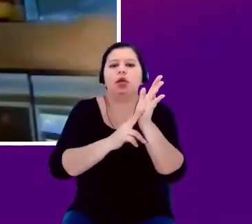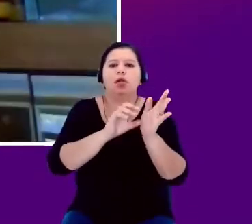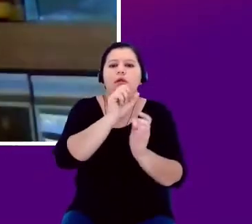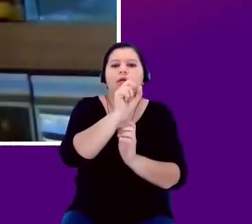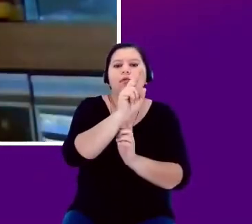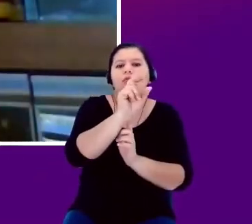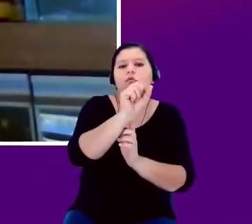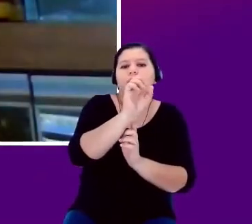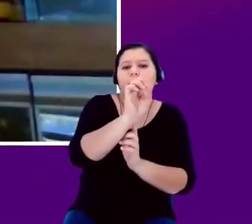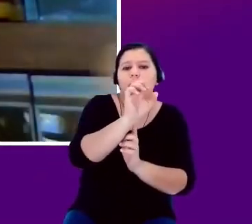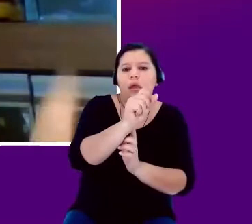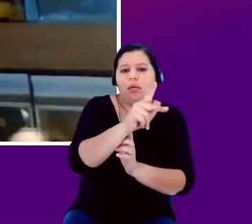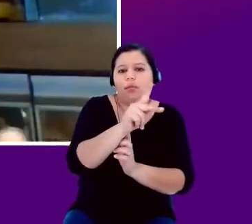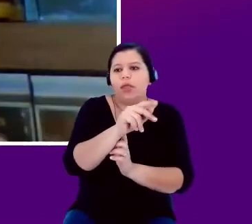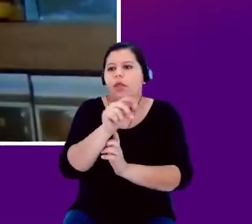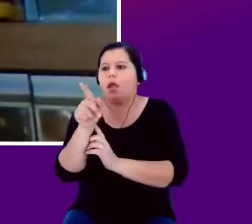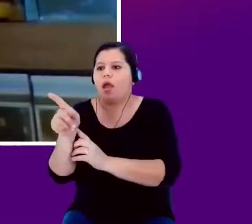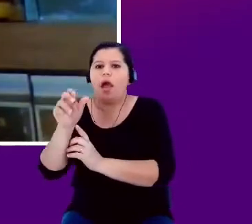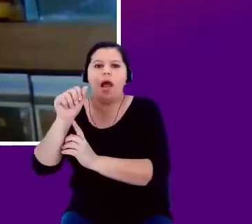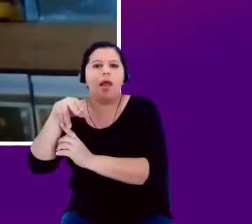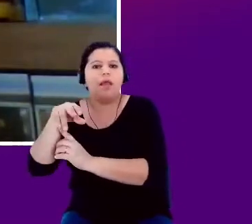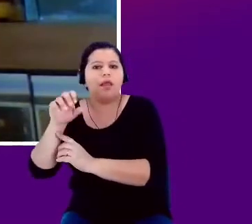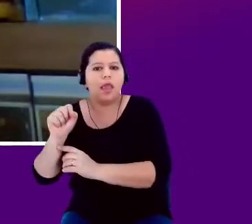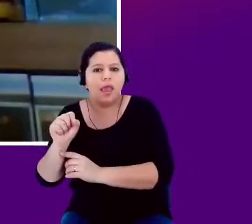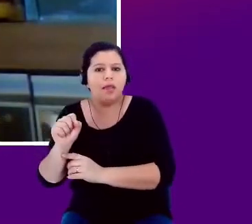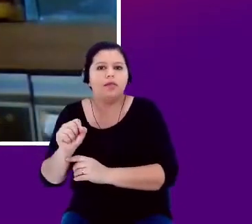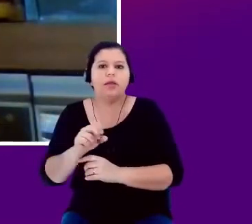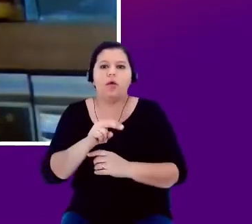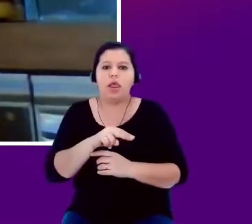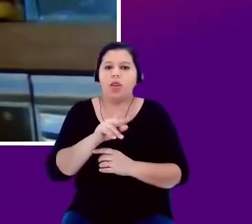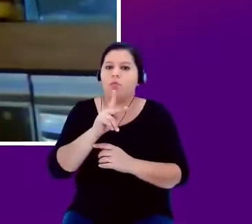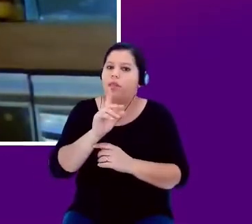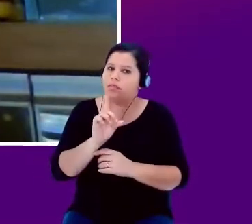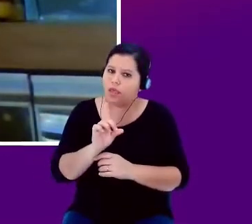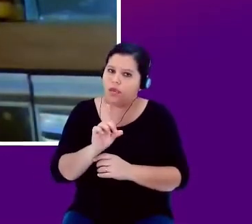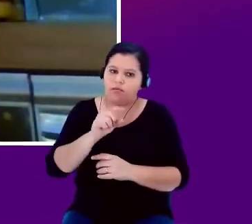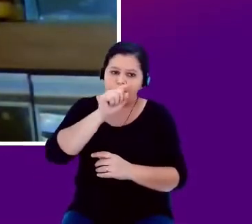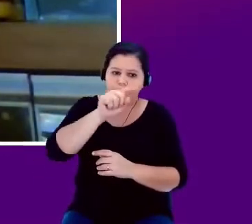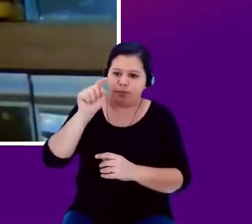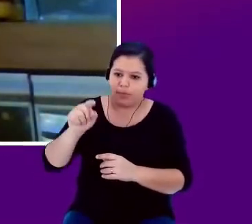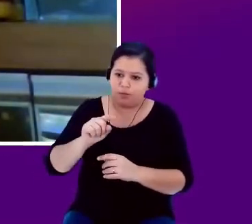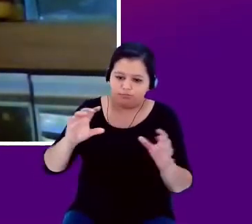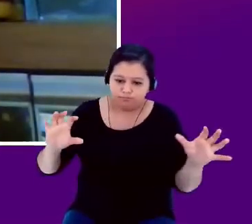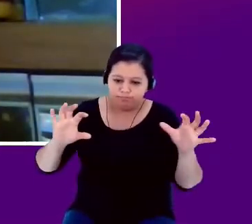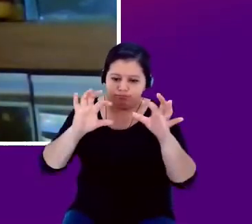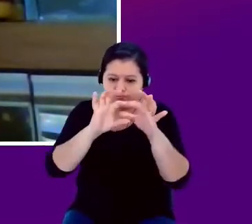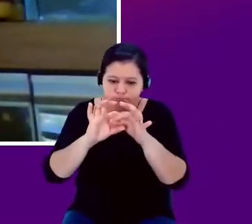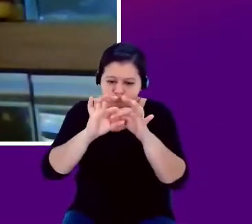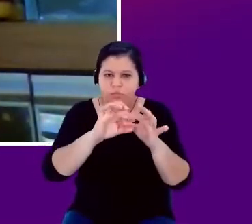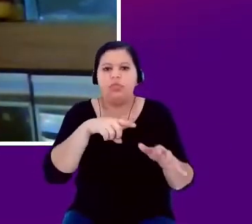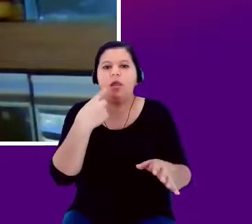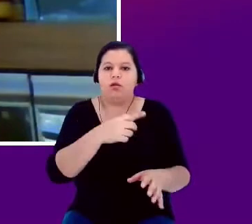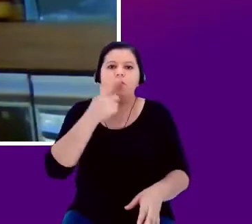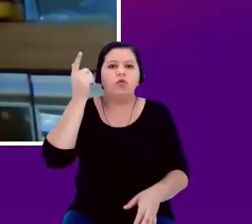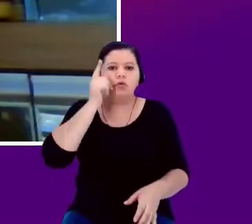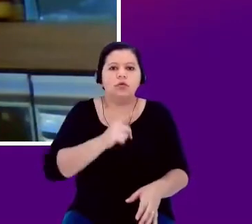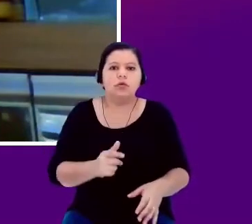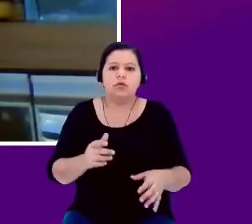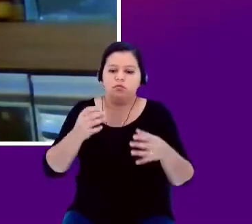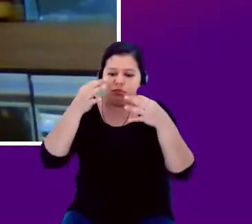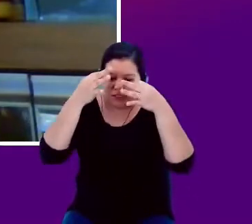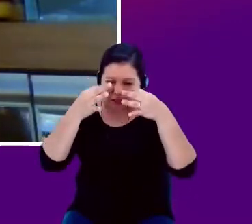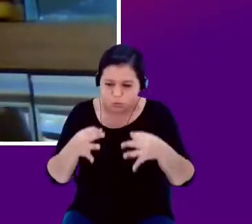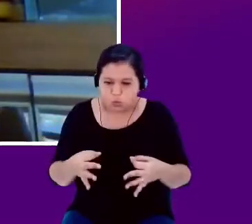Só a partir daí é que nós vamos ter um ambiente regulatório seguro para as questões que permeiam a LGPD, com a